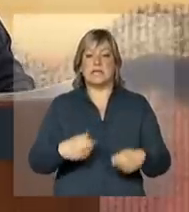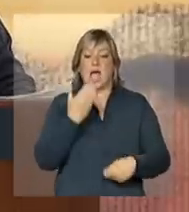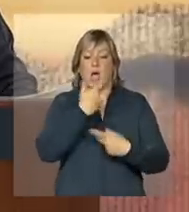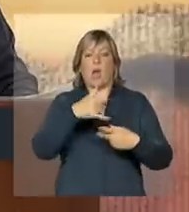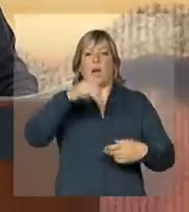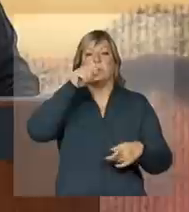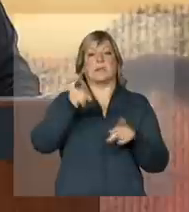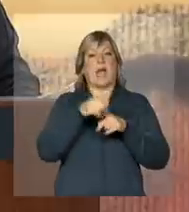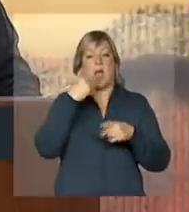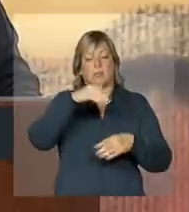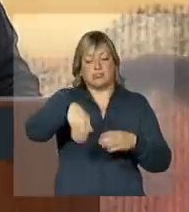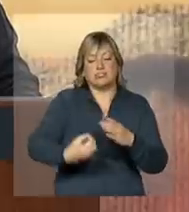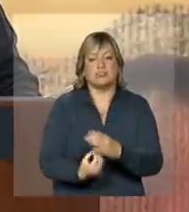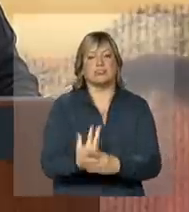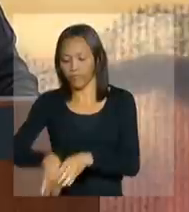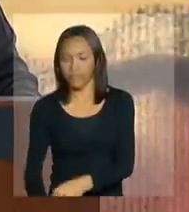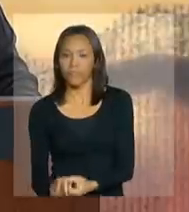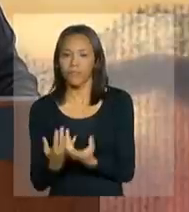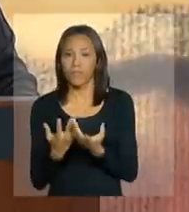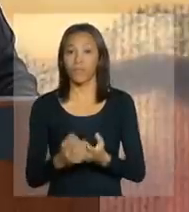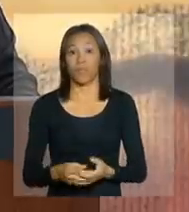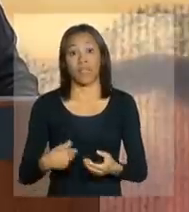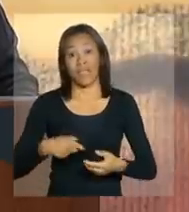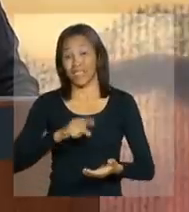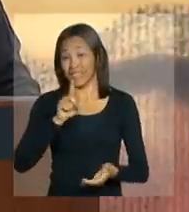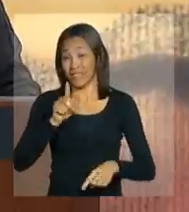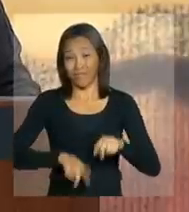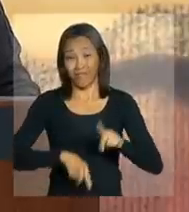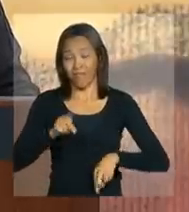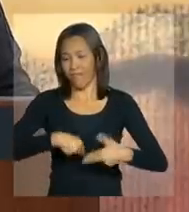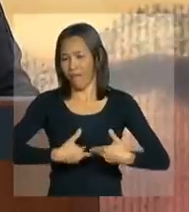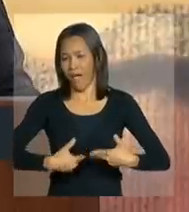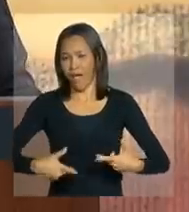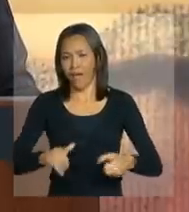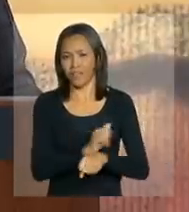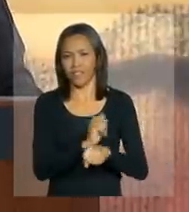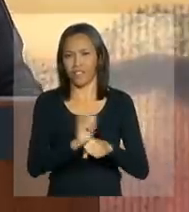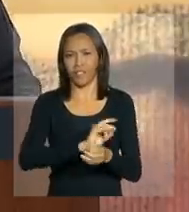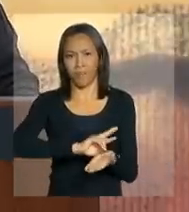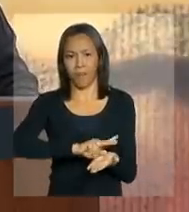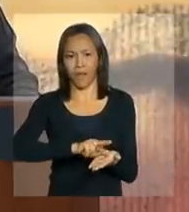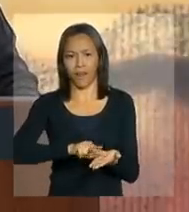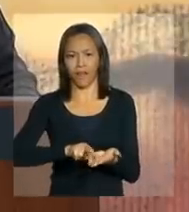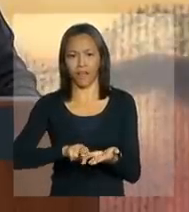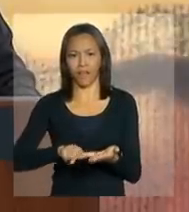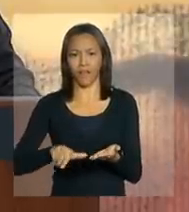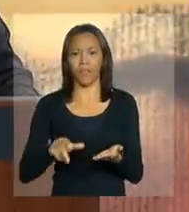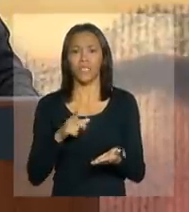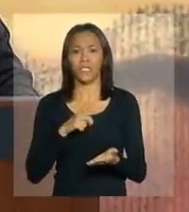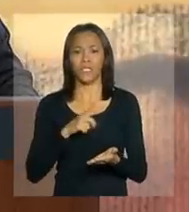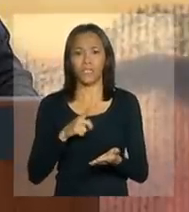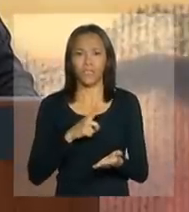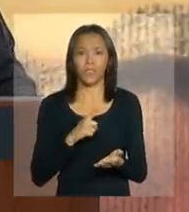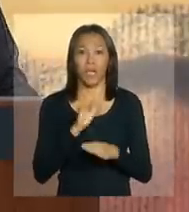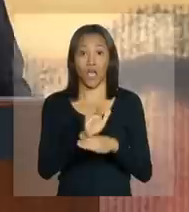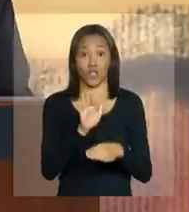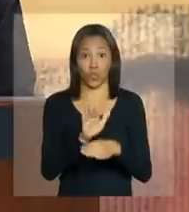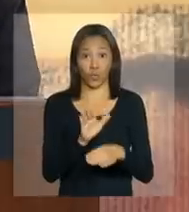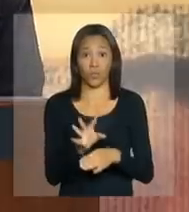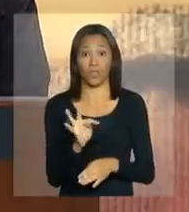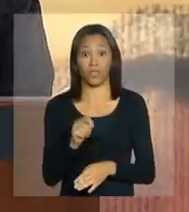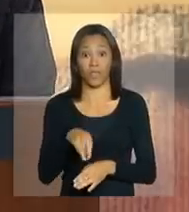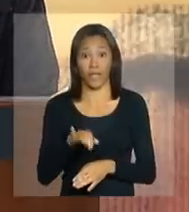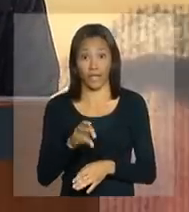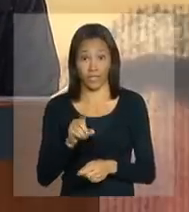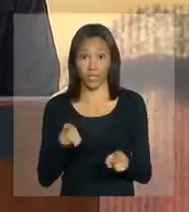produção Então esse essa cesta de ações que é encadeada com as chamadas de assistência técnica e com a